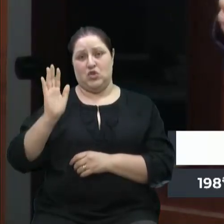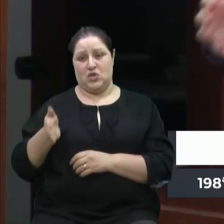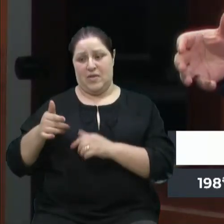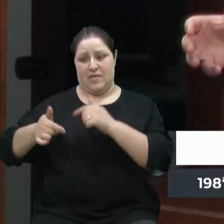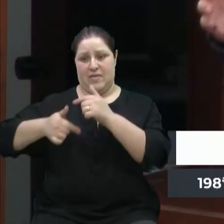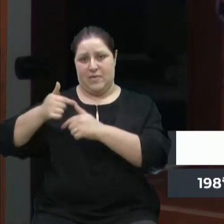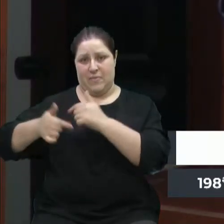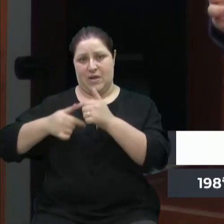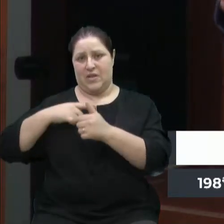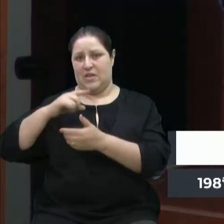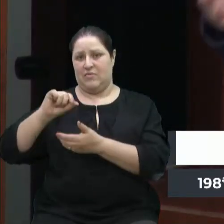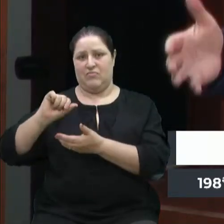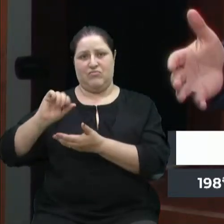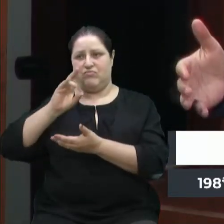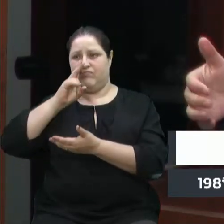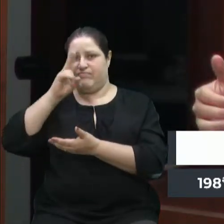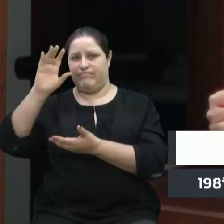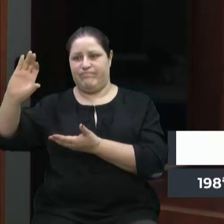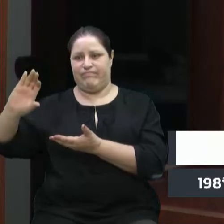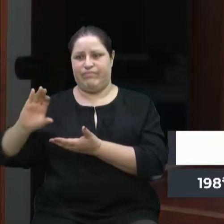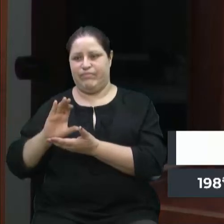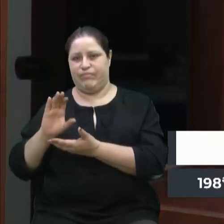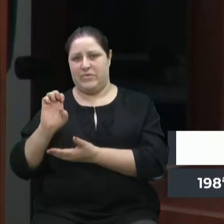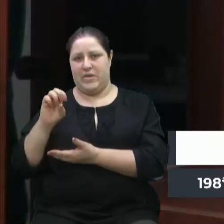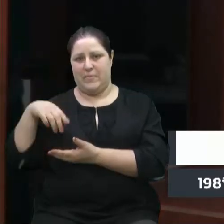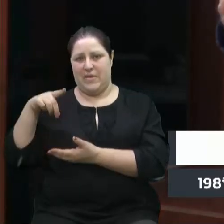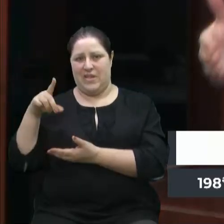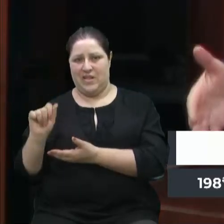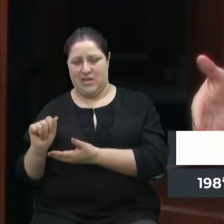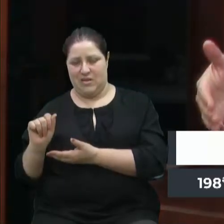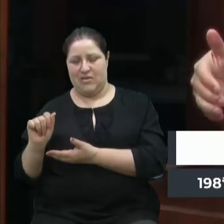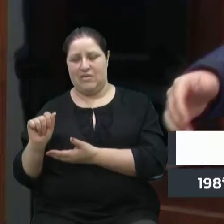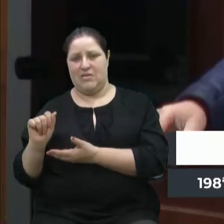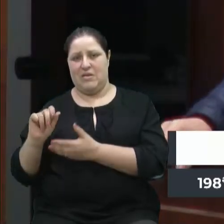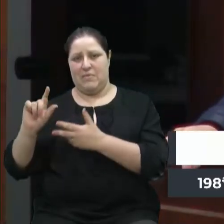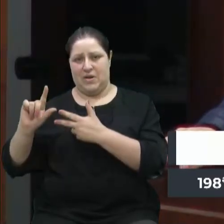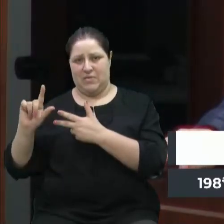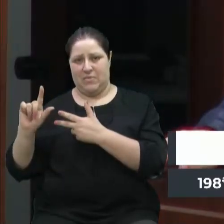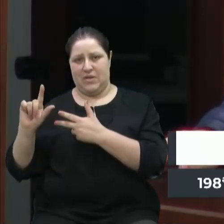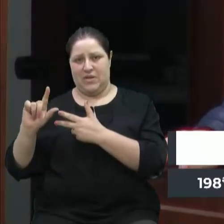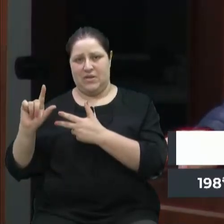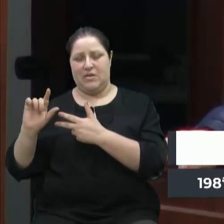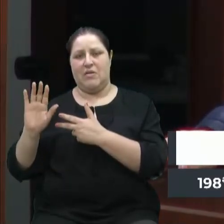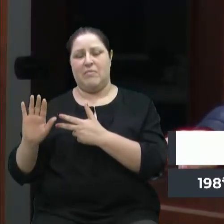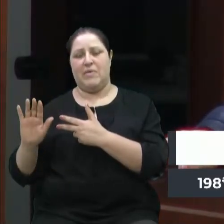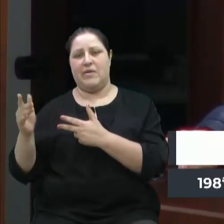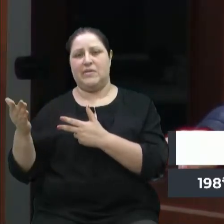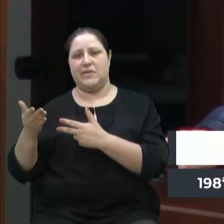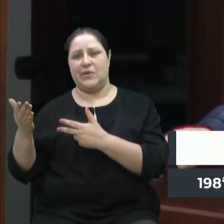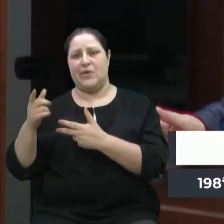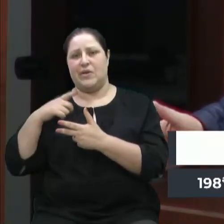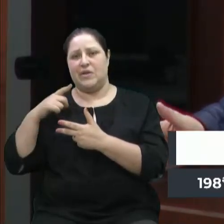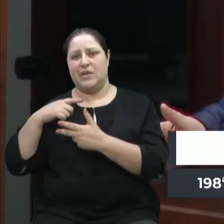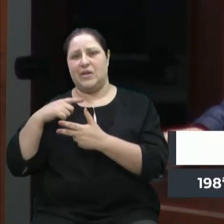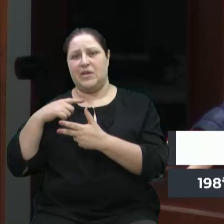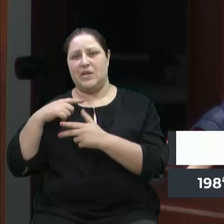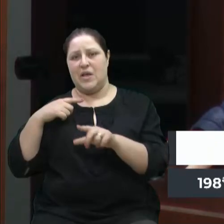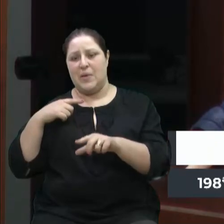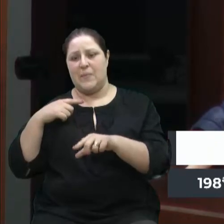de recursos através das emendas parlamentares e agora terão a preferência na divisão do bolo do fundo partidário.